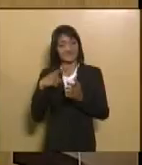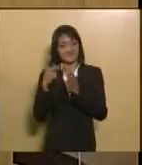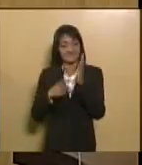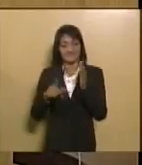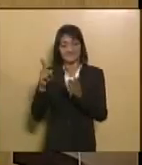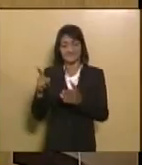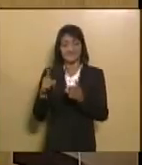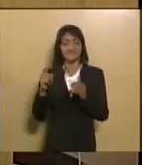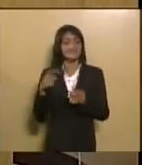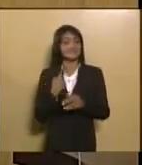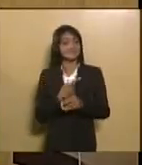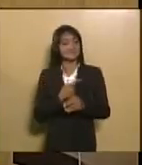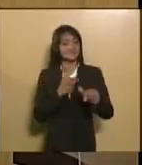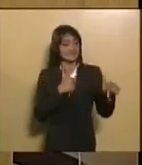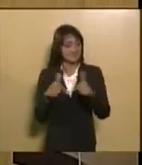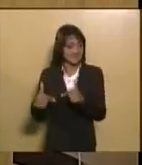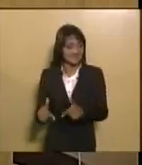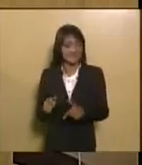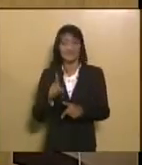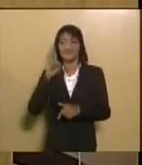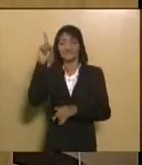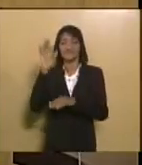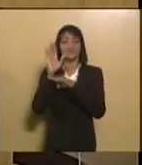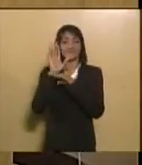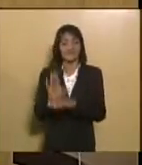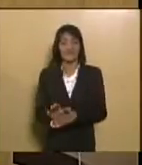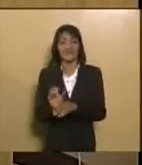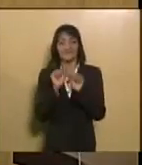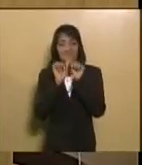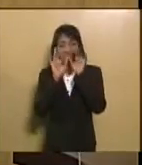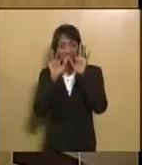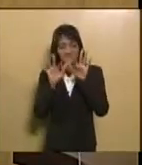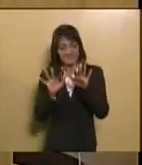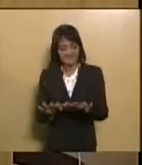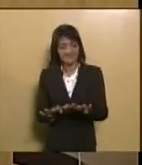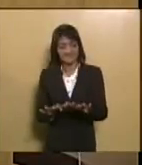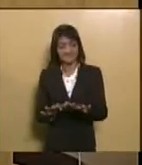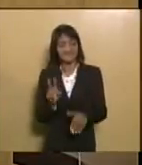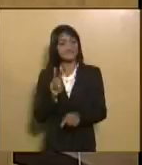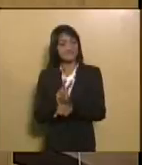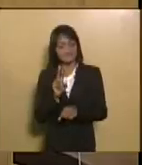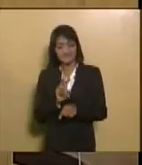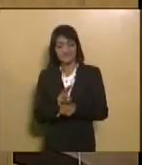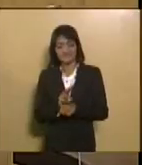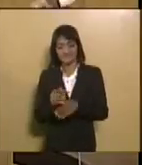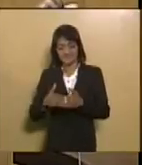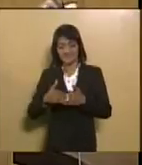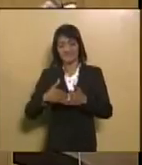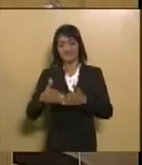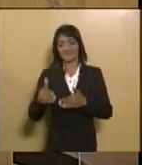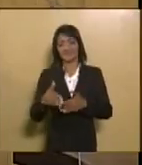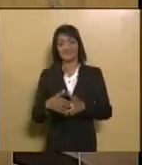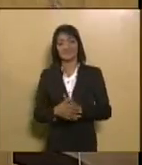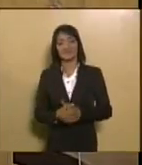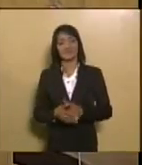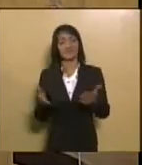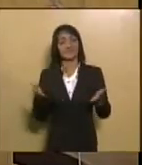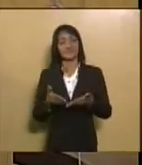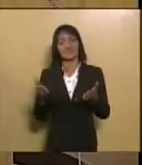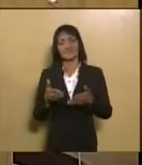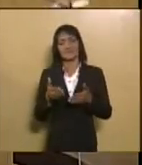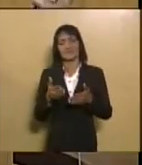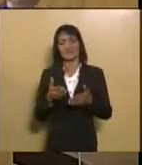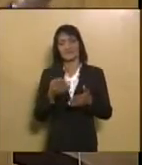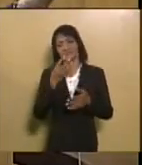a produzir, e que Deus nos ajude e nos abençoe e nos guarde nesses dias. Estava vendo agora na